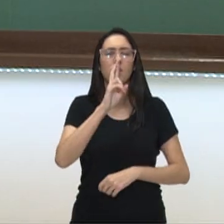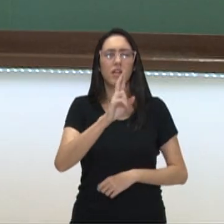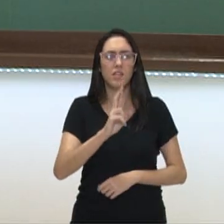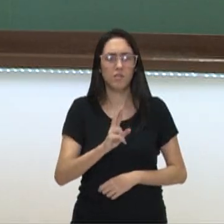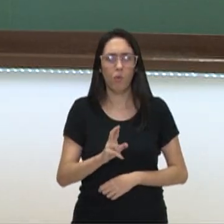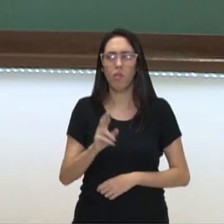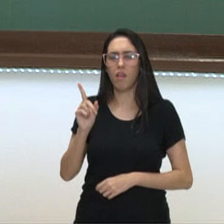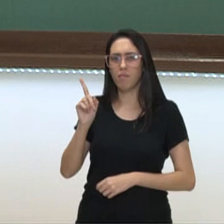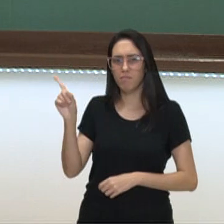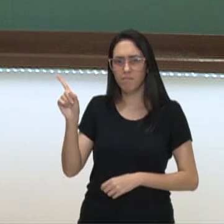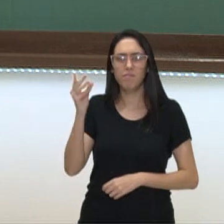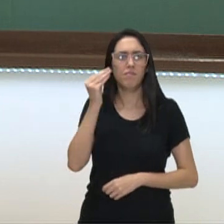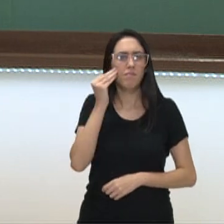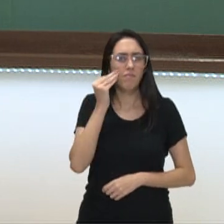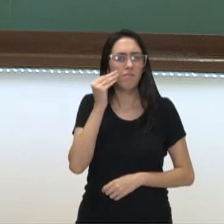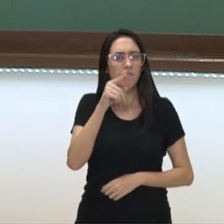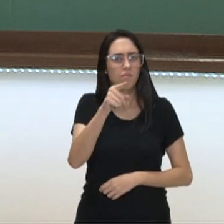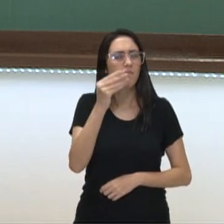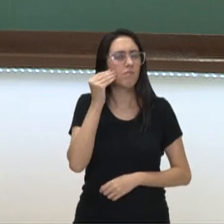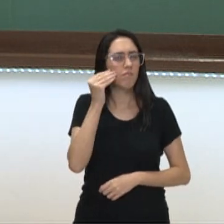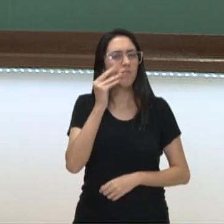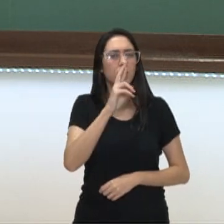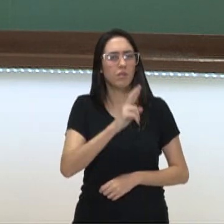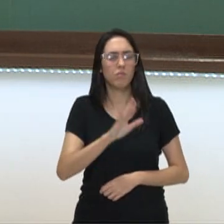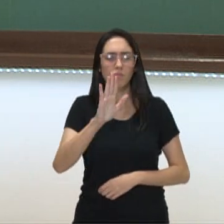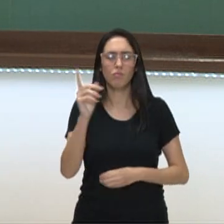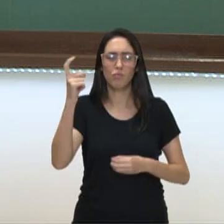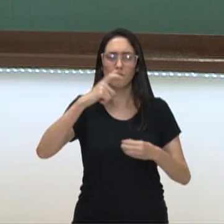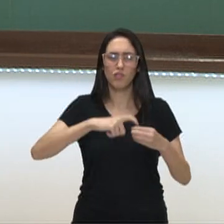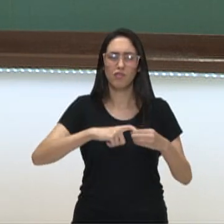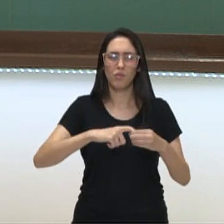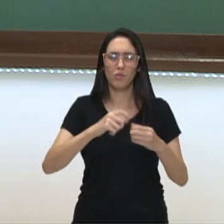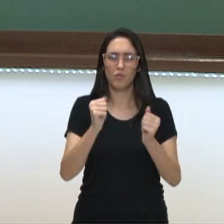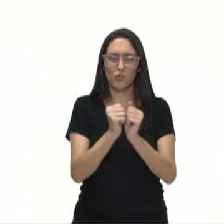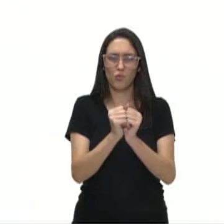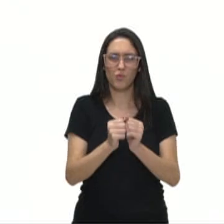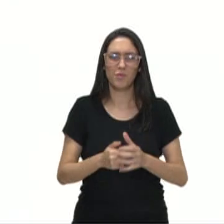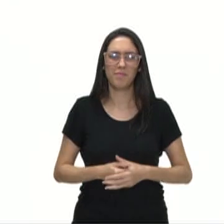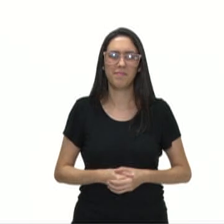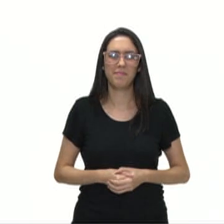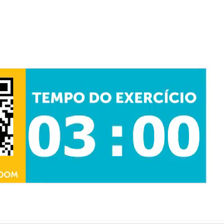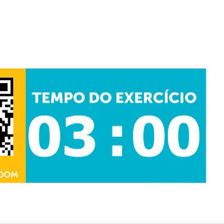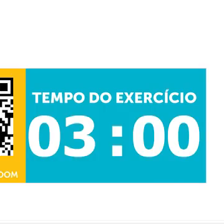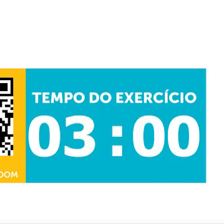copiar no seu caderno, tenta responder, logo a gente volta para conversar.